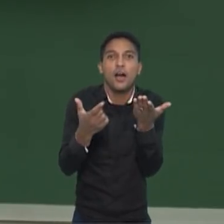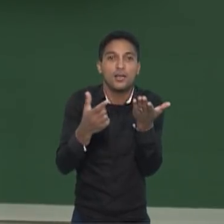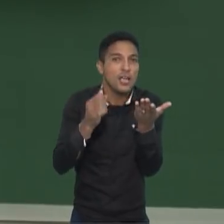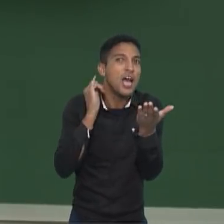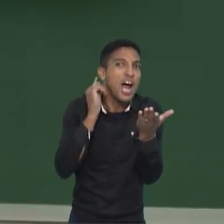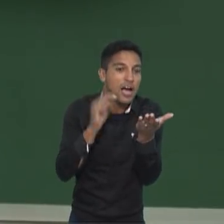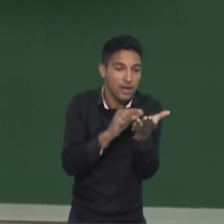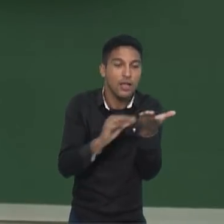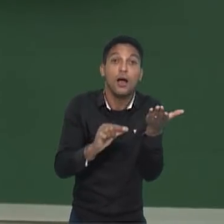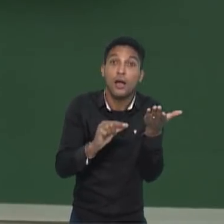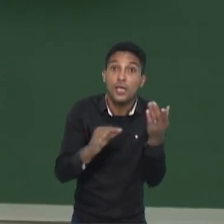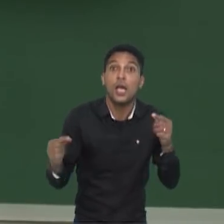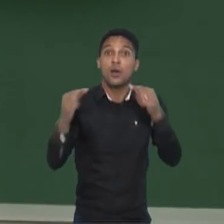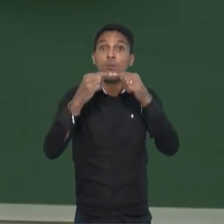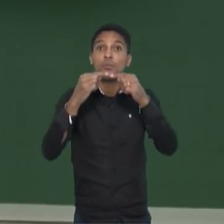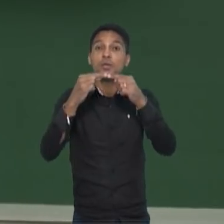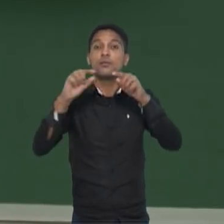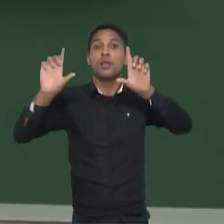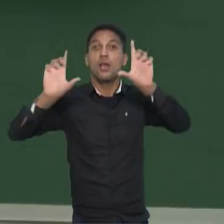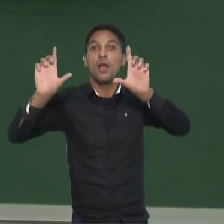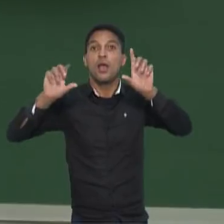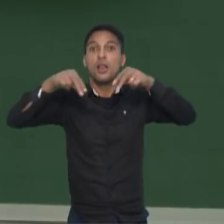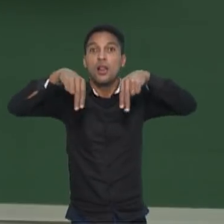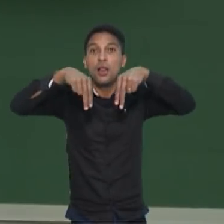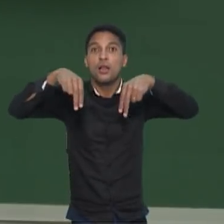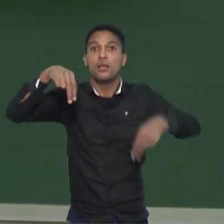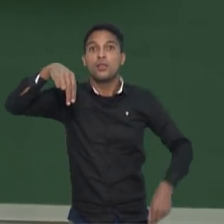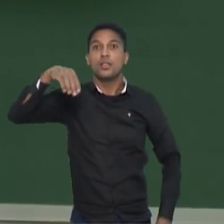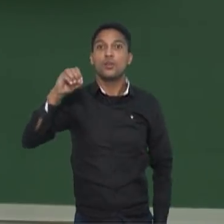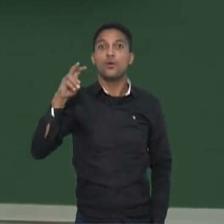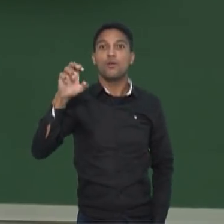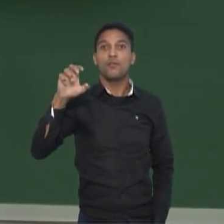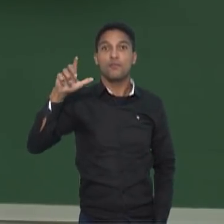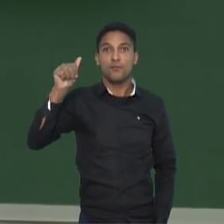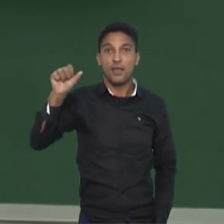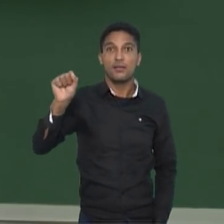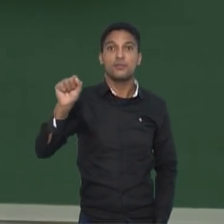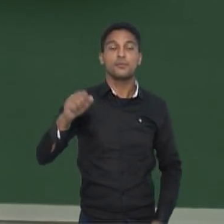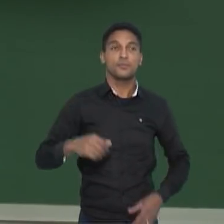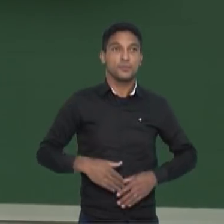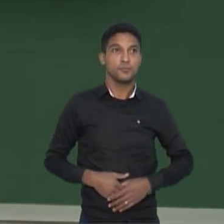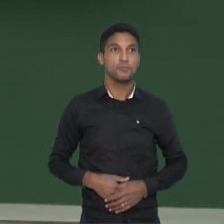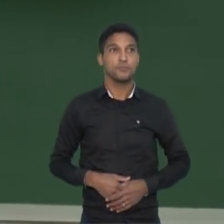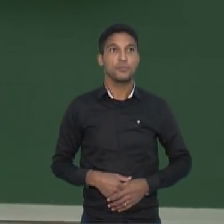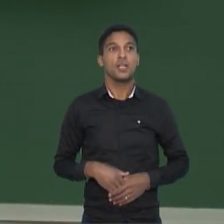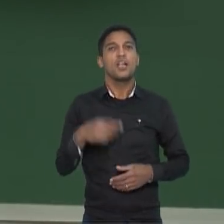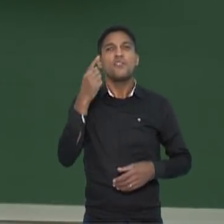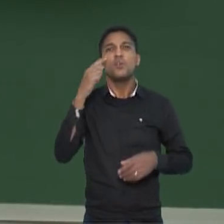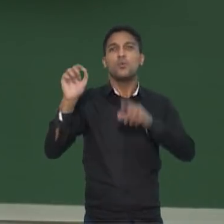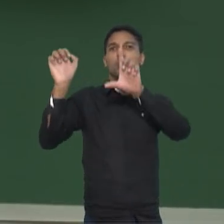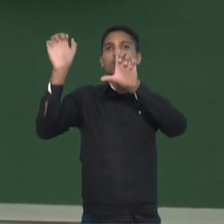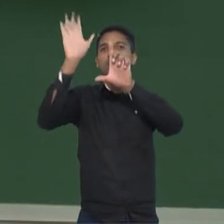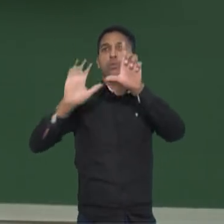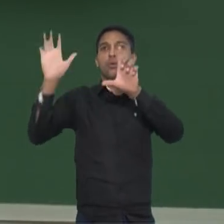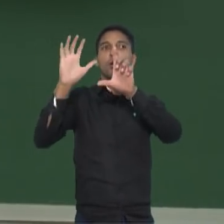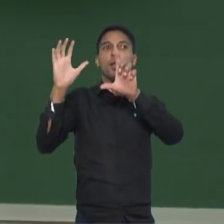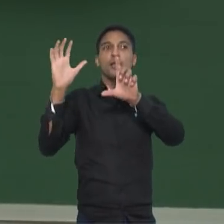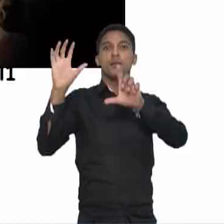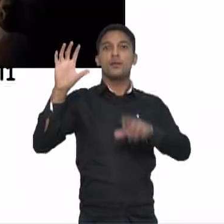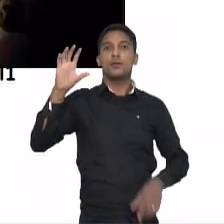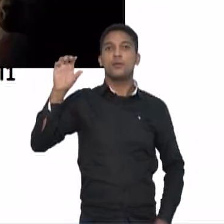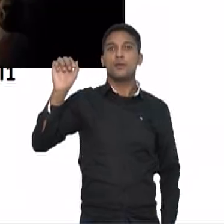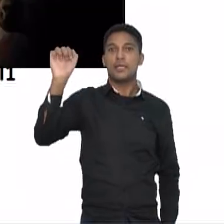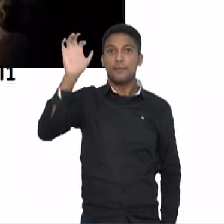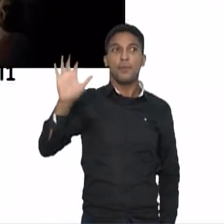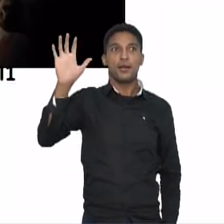conforme vão indo ao ar, então tem essa relação com o público, como eu comentei. E ali na fotografia tem o nome, né, a logo ali da